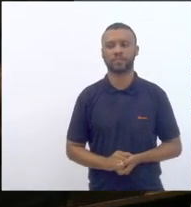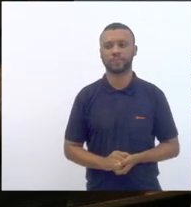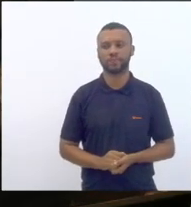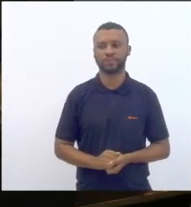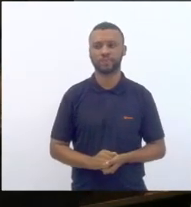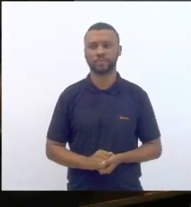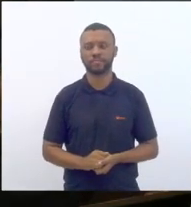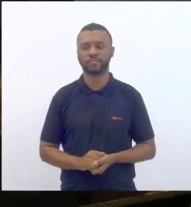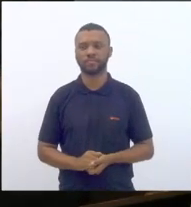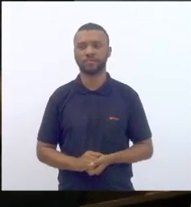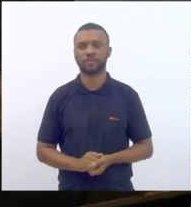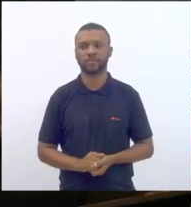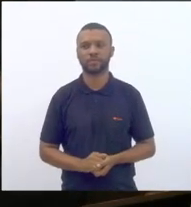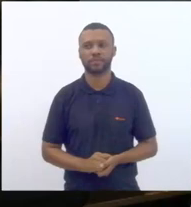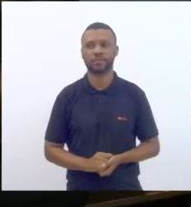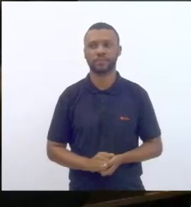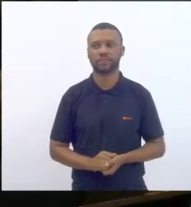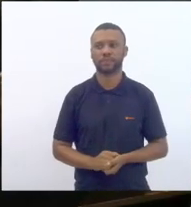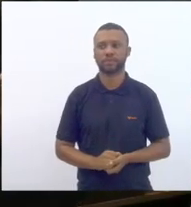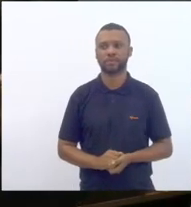Deputado Pedro Ricardo.